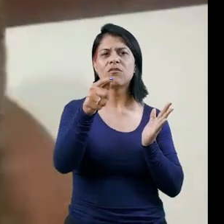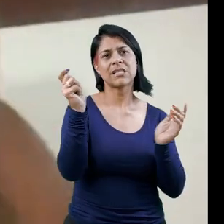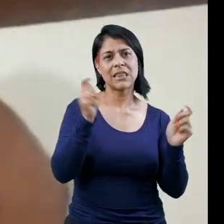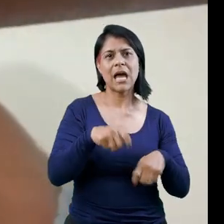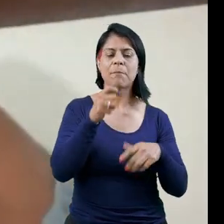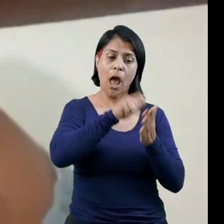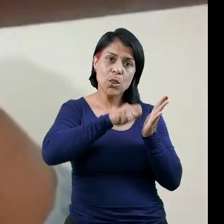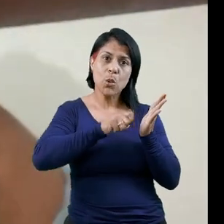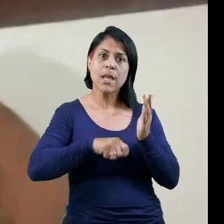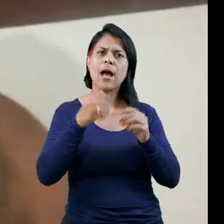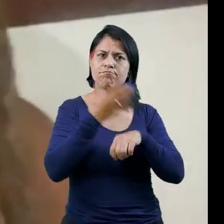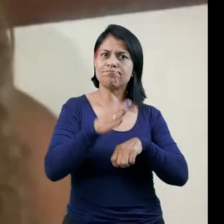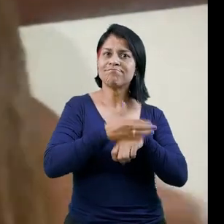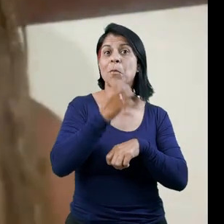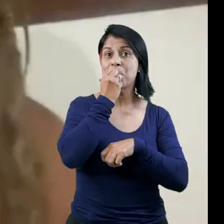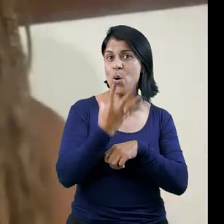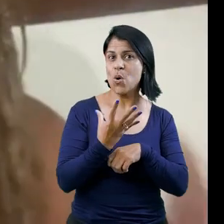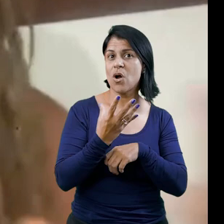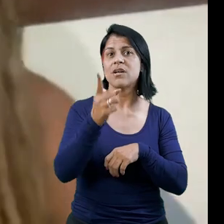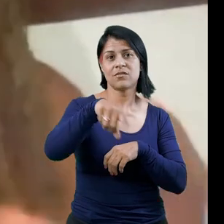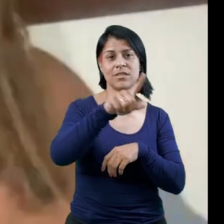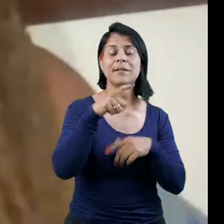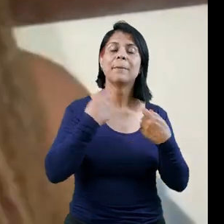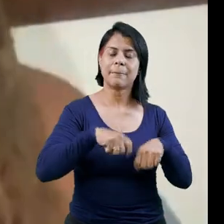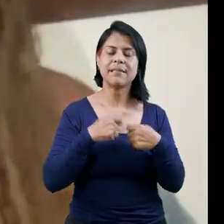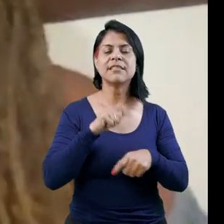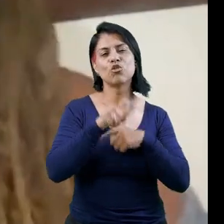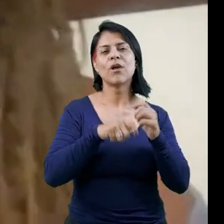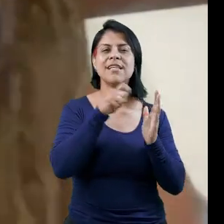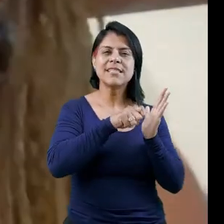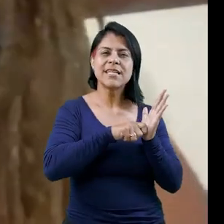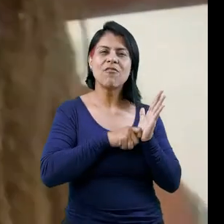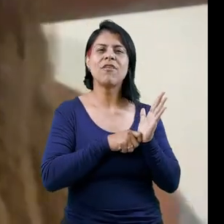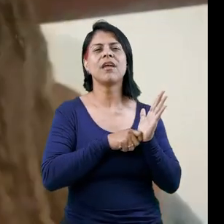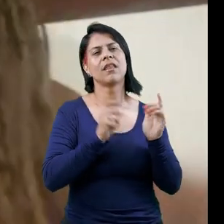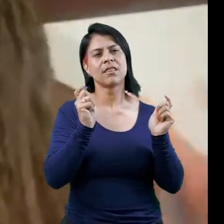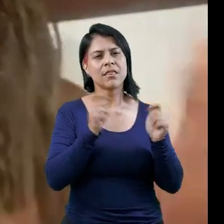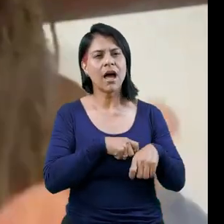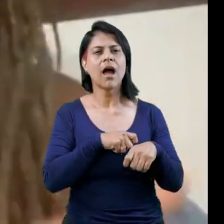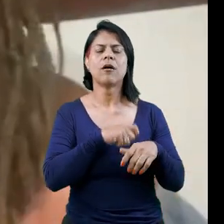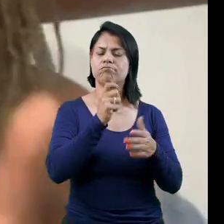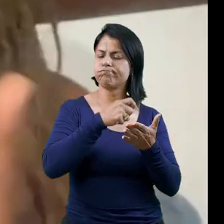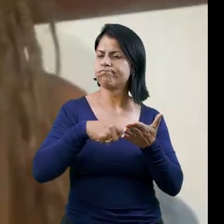acho que, tipo, acho que a gente precisa escrever, rabiscar,